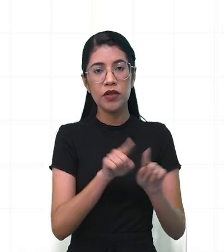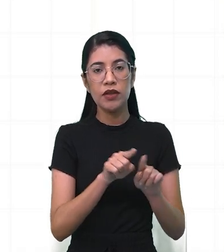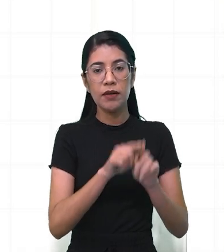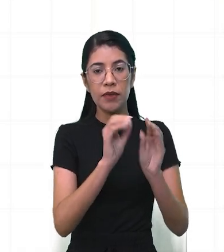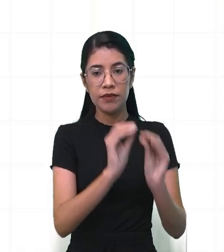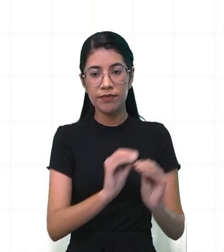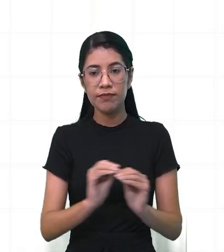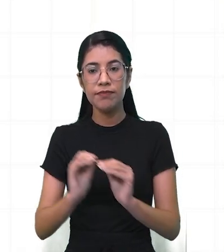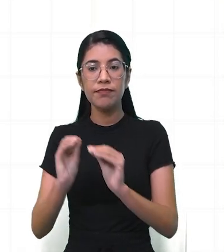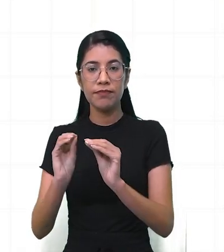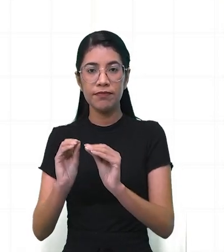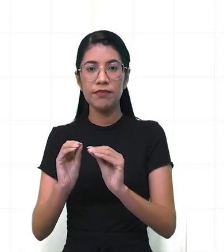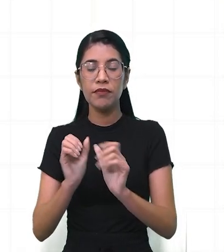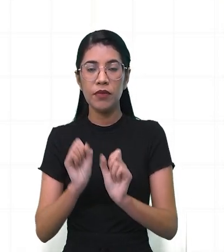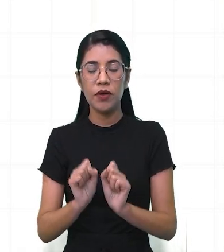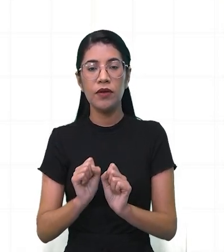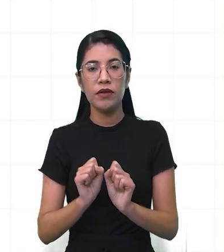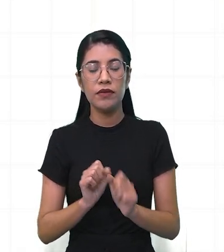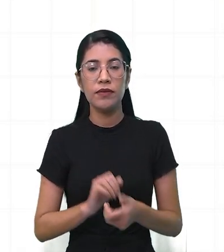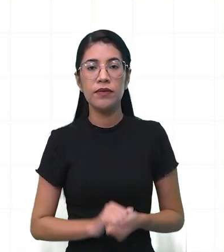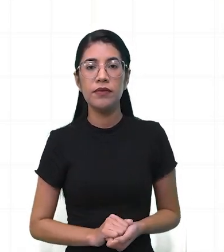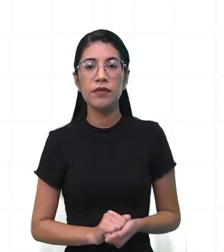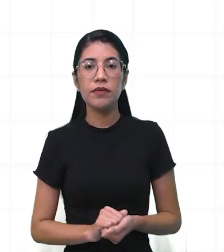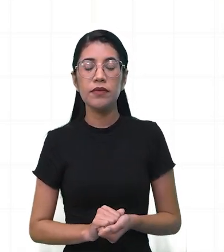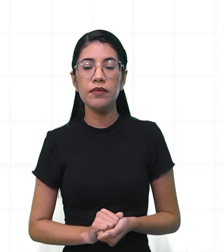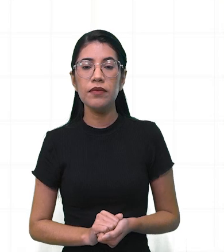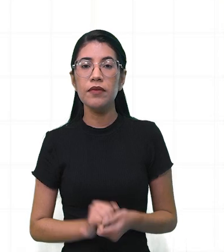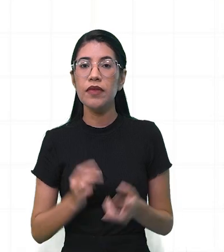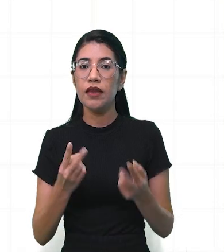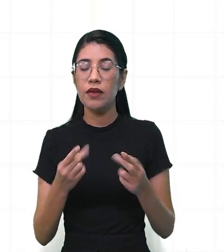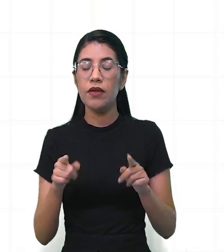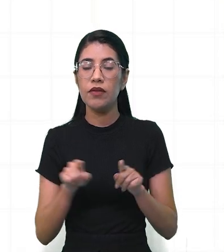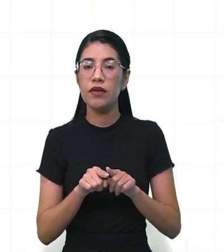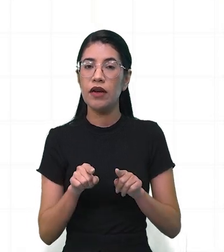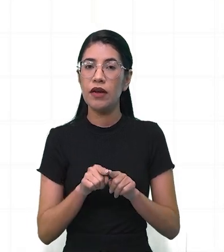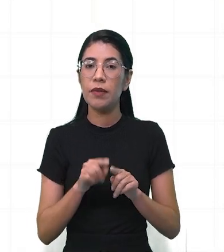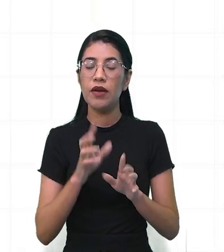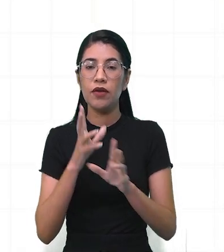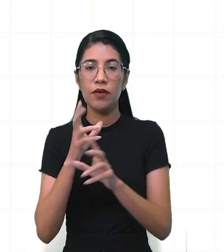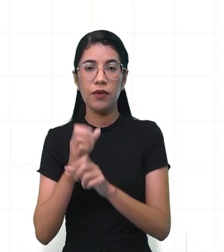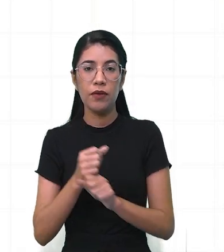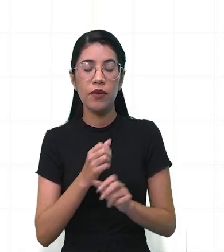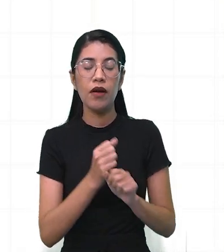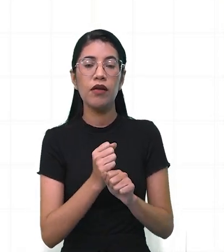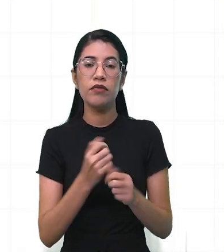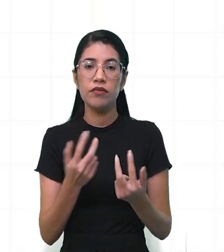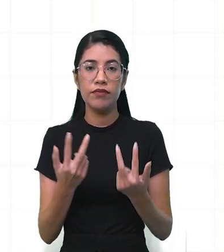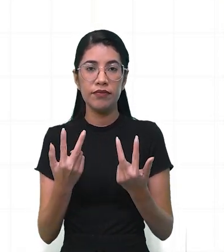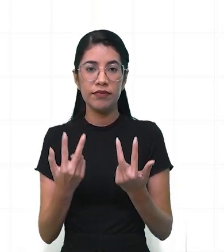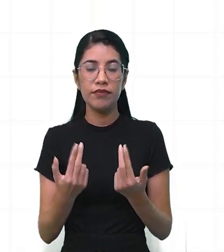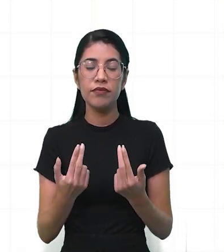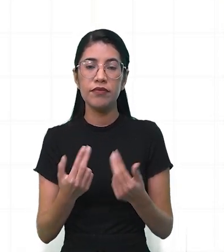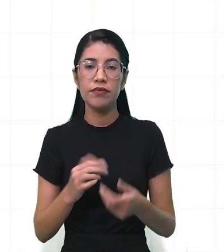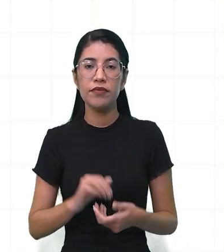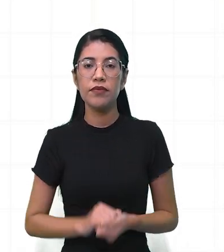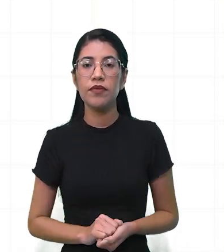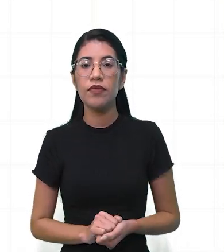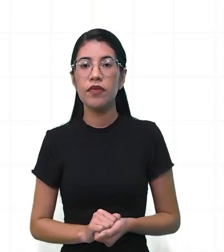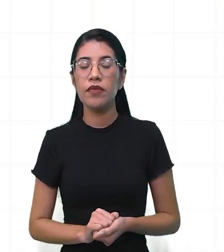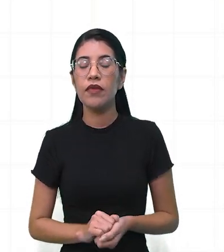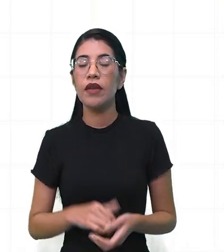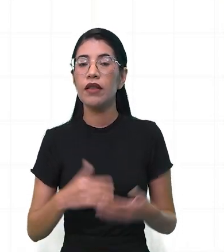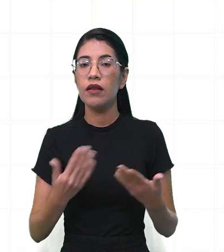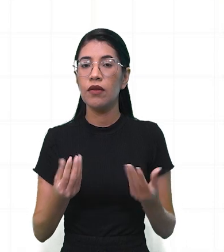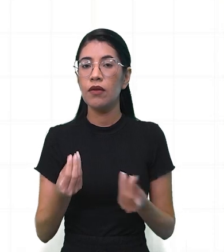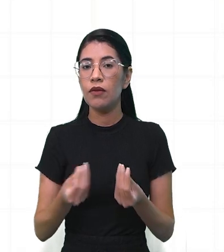para cá, tá certo? Da mesma forma, nós teremos o mesmo resultado, tá bom? Então, o que